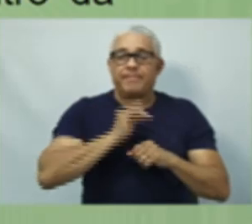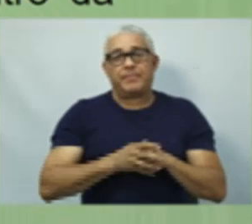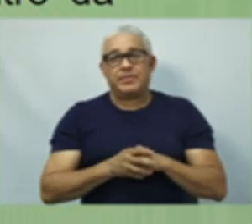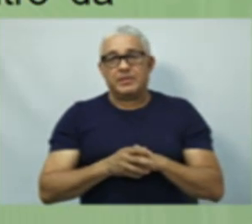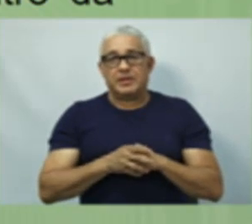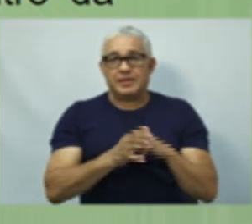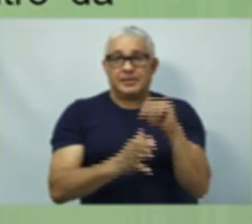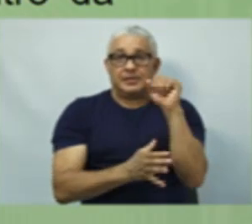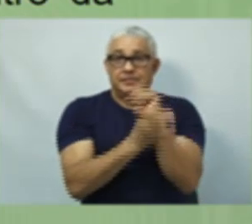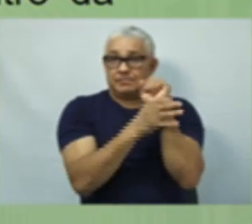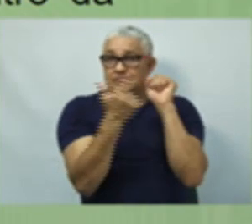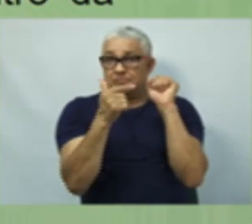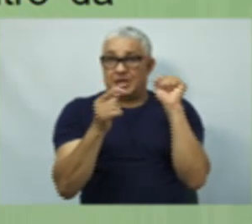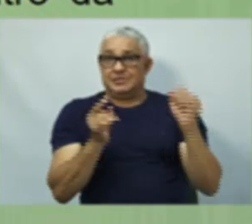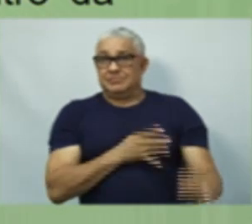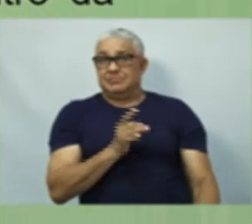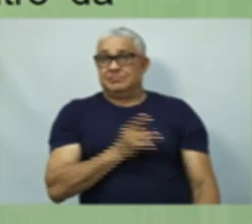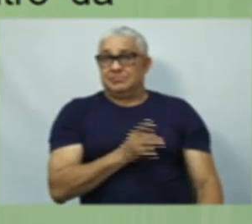a insegurança, o medo